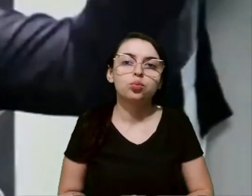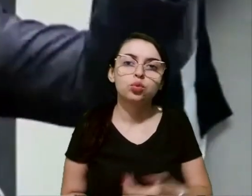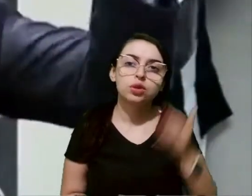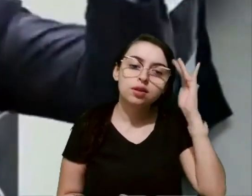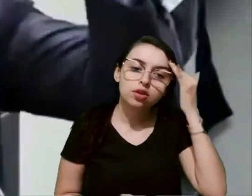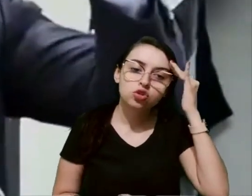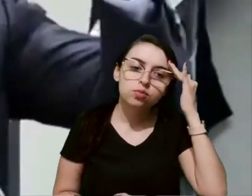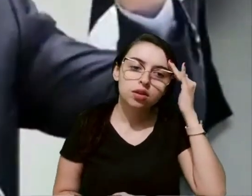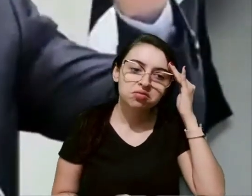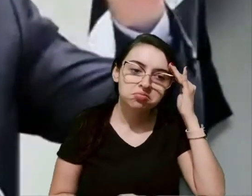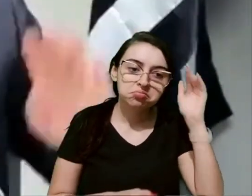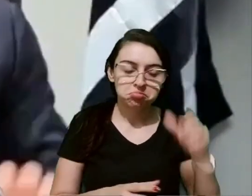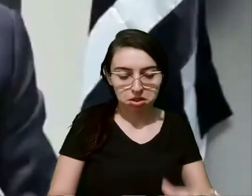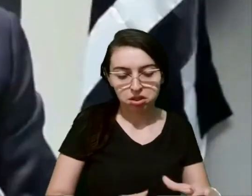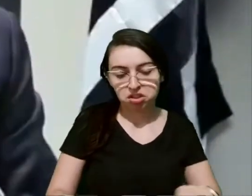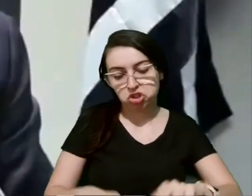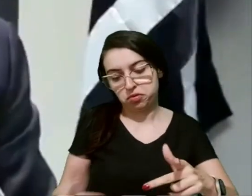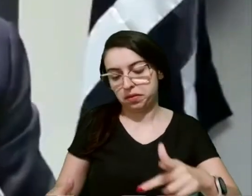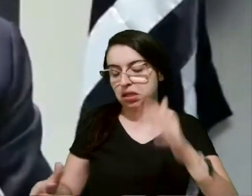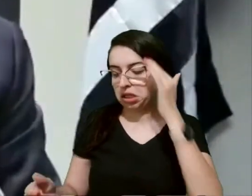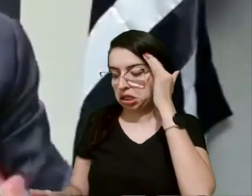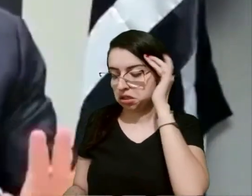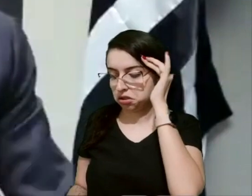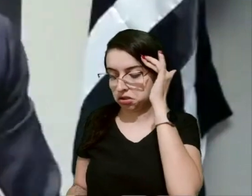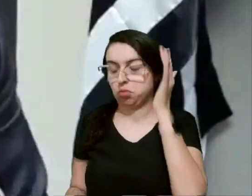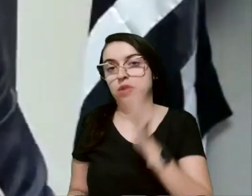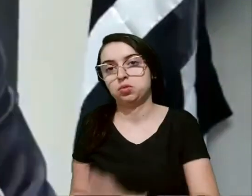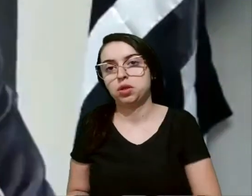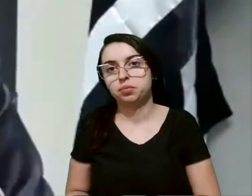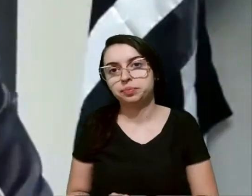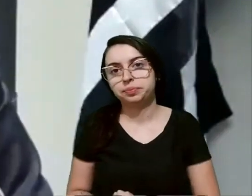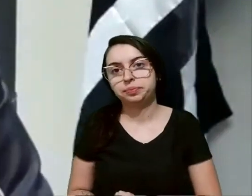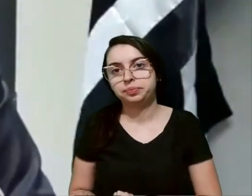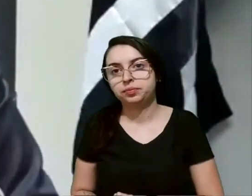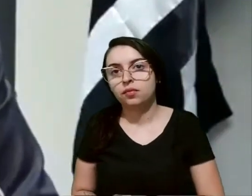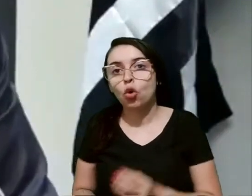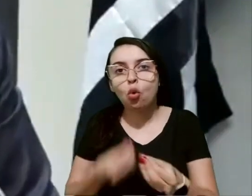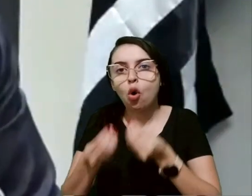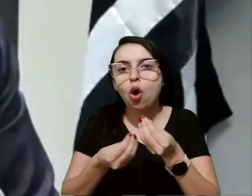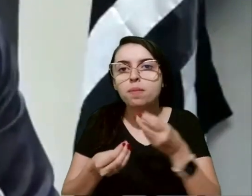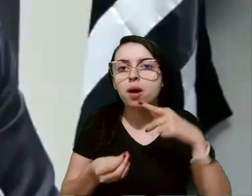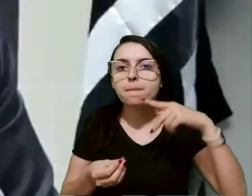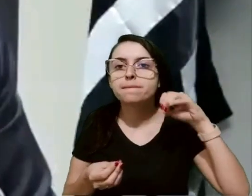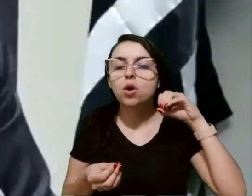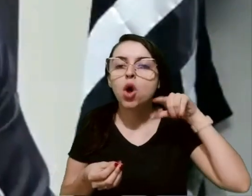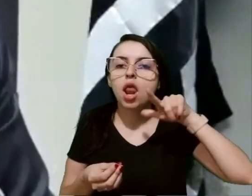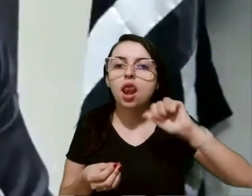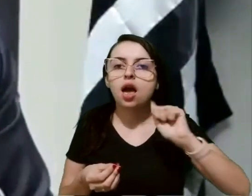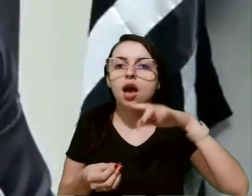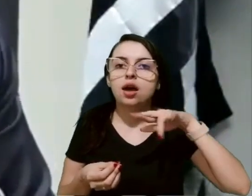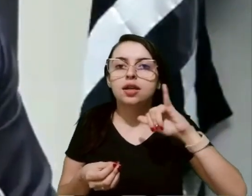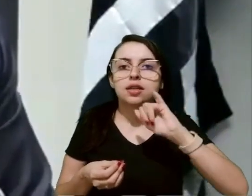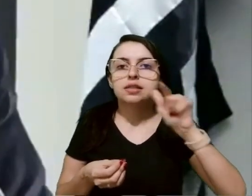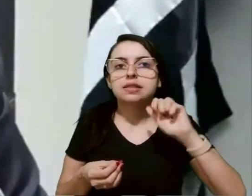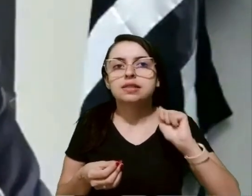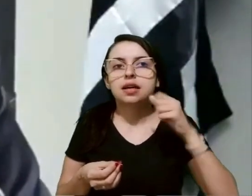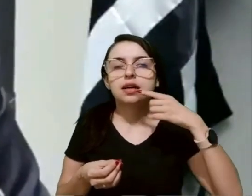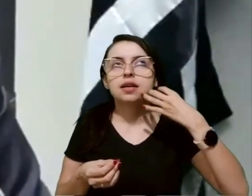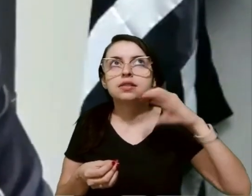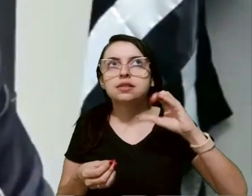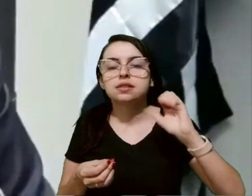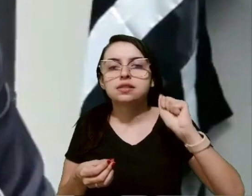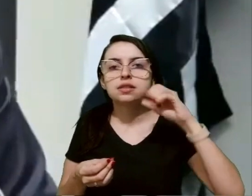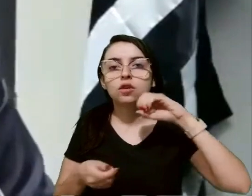entendimento de um jeito e uma Câmara com um entendimento de outro completamente diferente. Como é que a polarização opera? Por que que ela